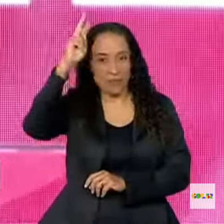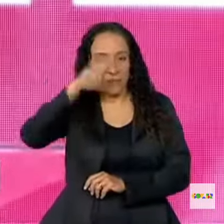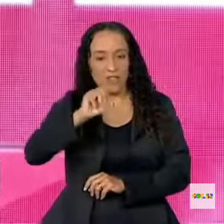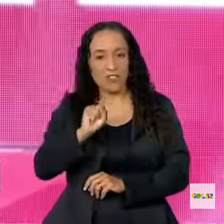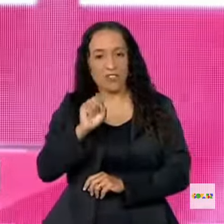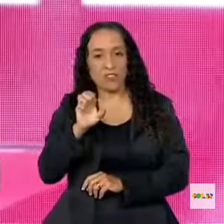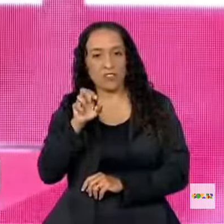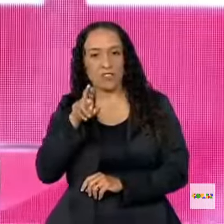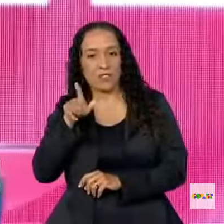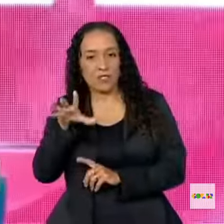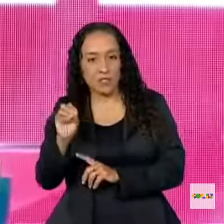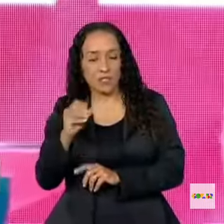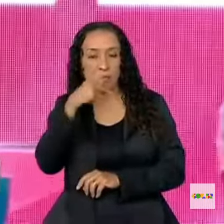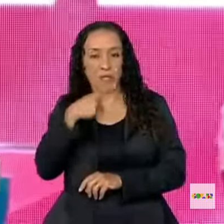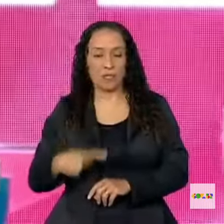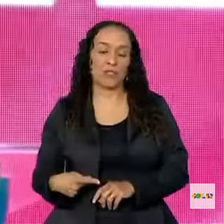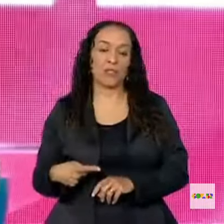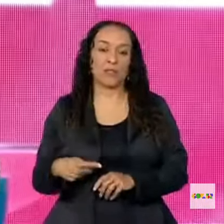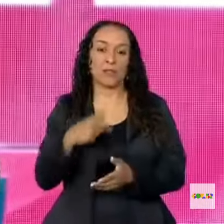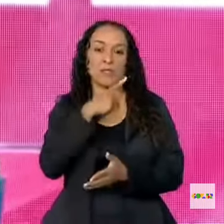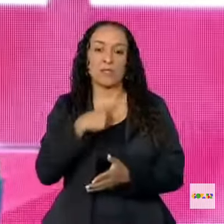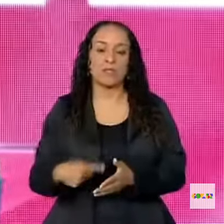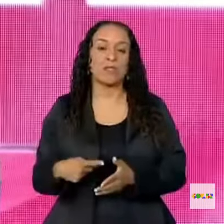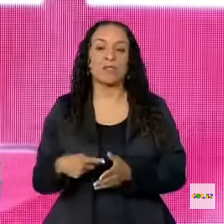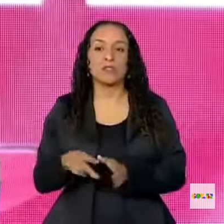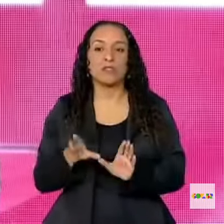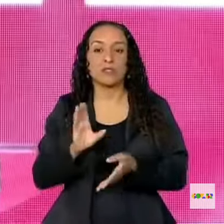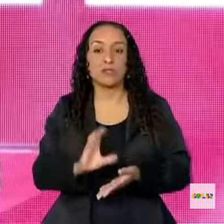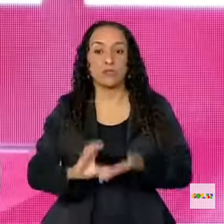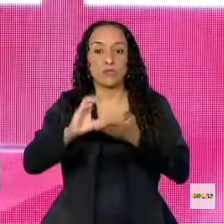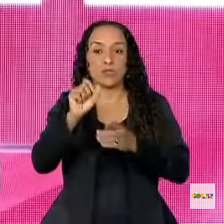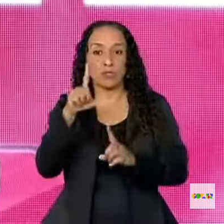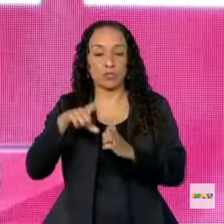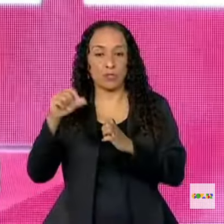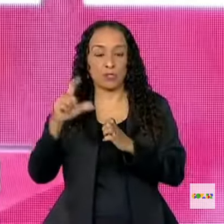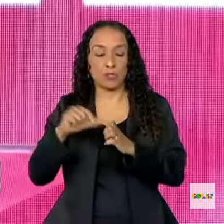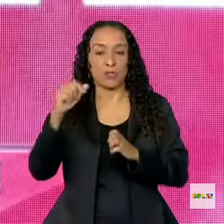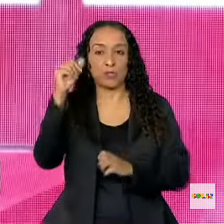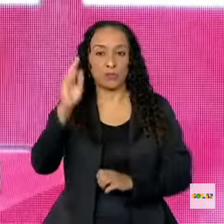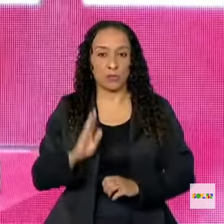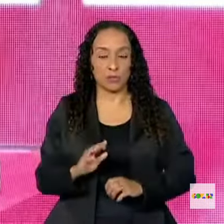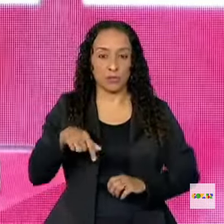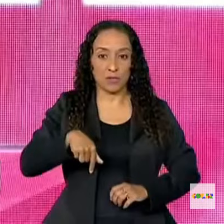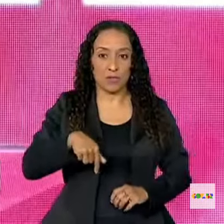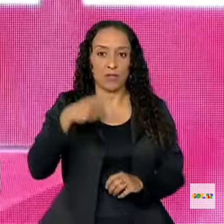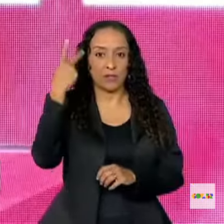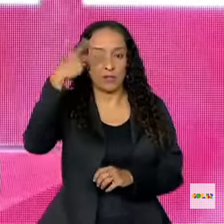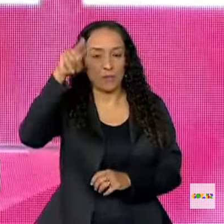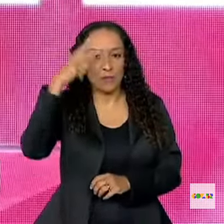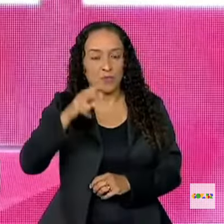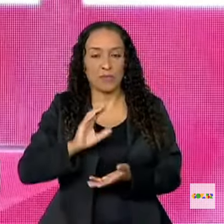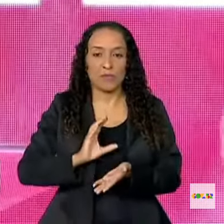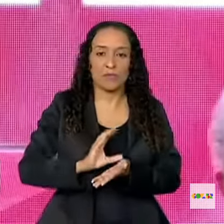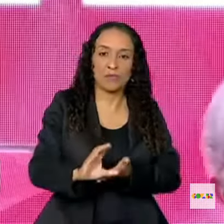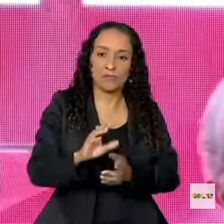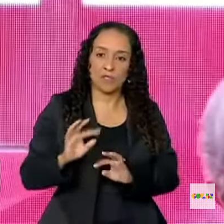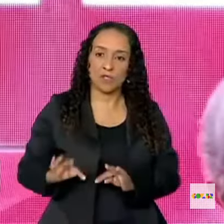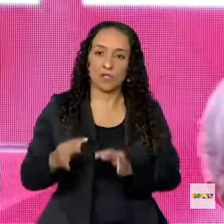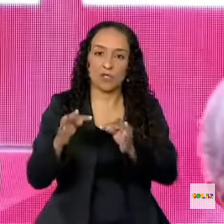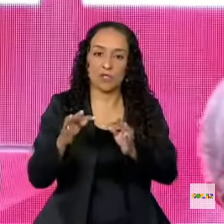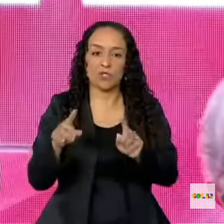Pérez presidente do executivo do Conselho Empresarial mexicano de comércio exterior investimento e tecnologia